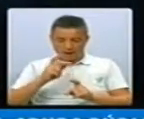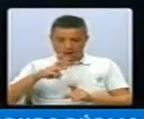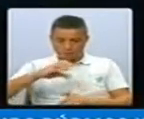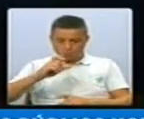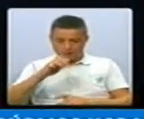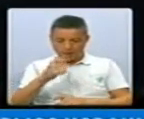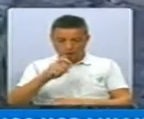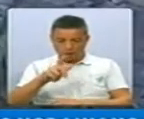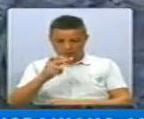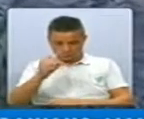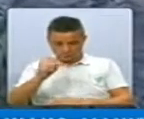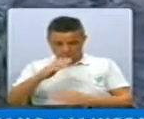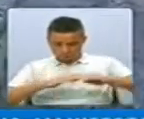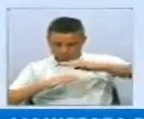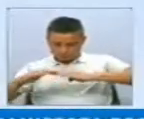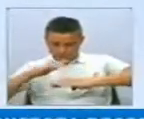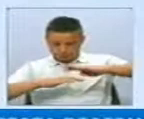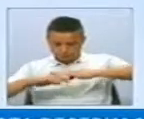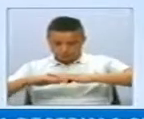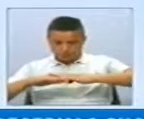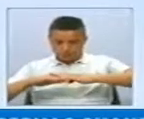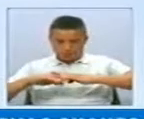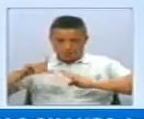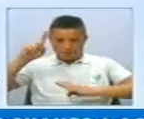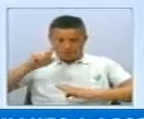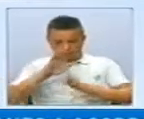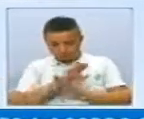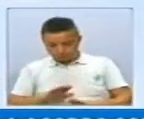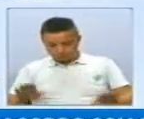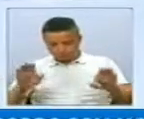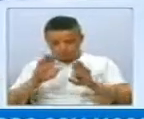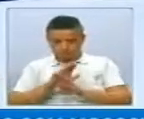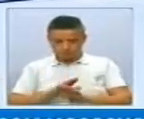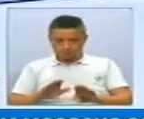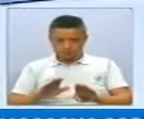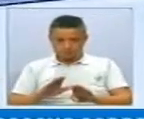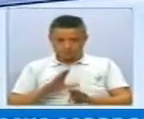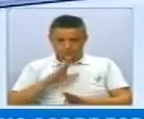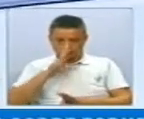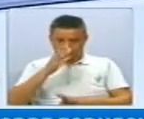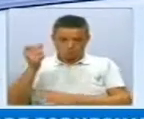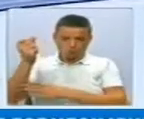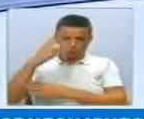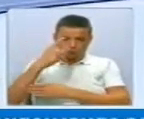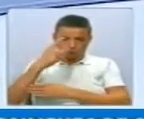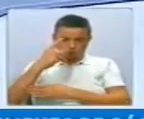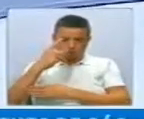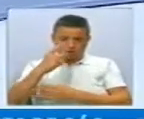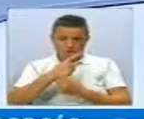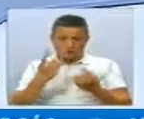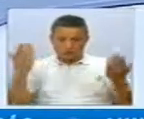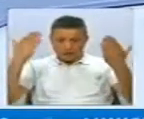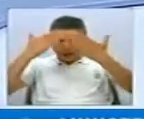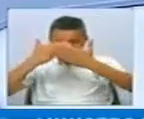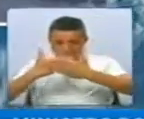nas altas camadas da nossa atmosfera e, portanto, durante o dia há uma certa calmaria, digamos assim, devido à ação do Sol. A grande questão aparece à noite, é